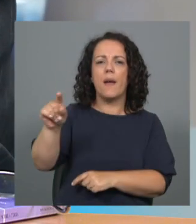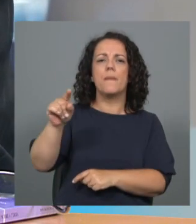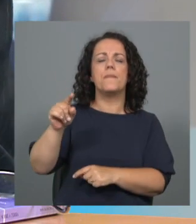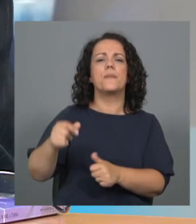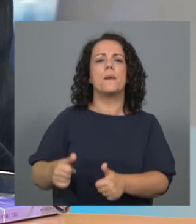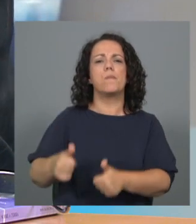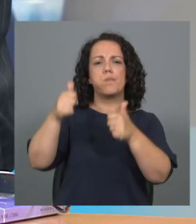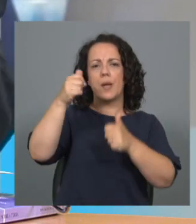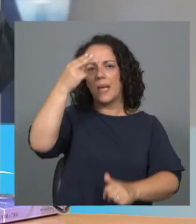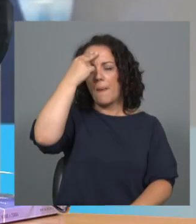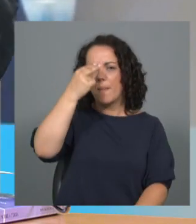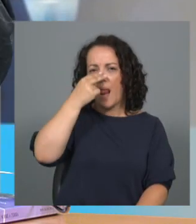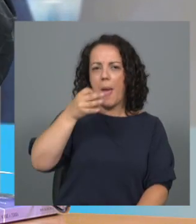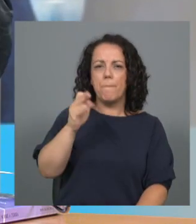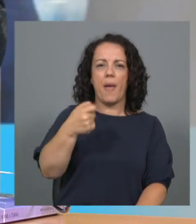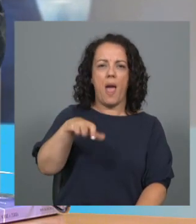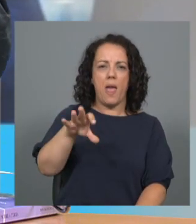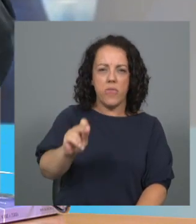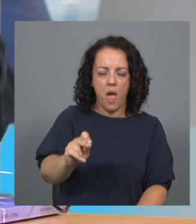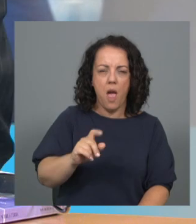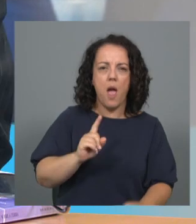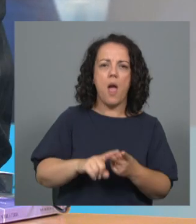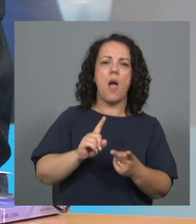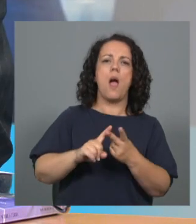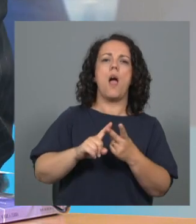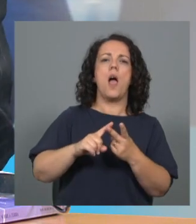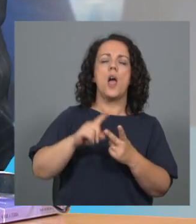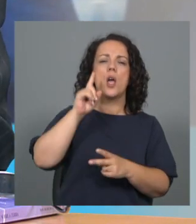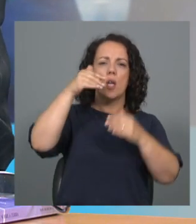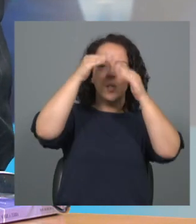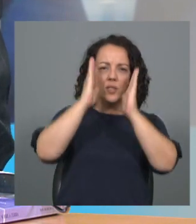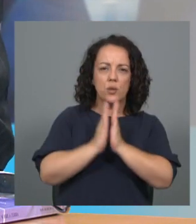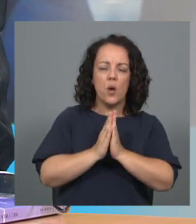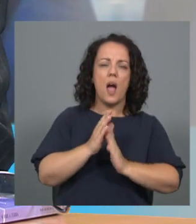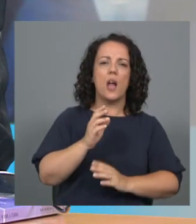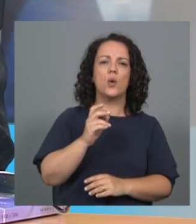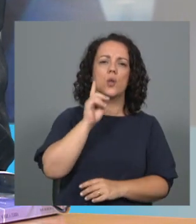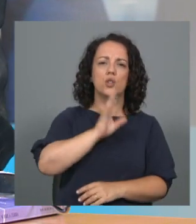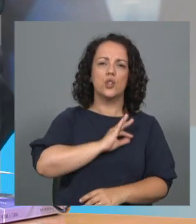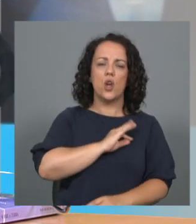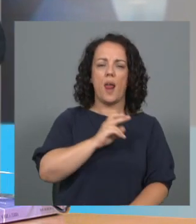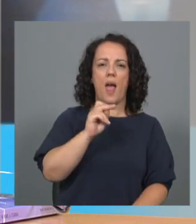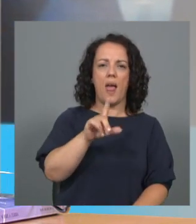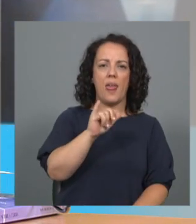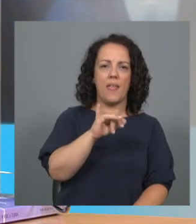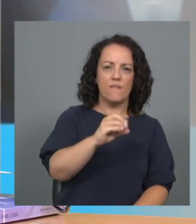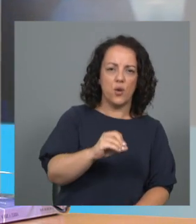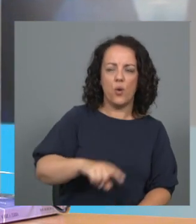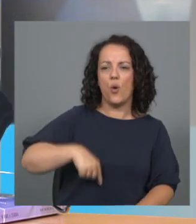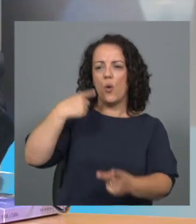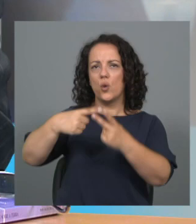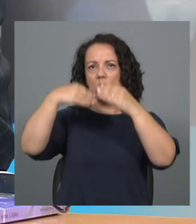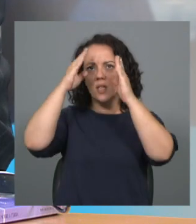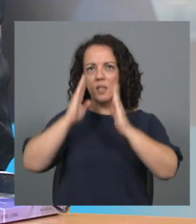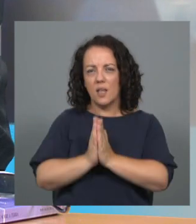Penha em Guimarães, o Santuário da Senhora do Alívio, quem vai para Viana do Castelo, o Santuário da Senhora da Agonia, o Santuário